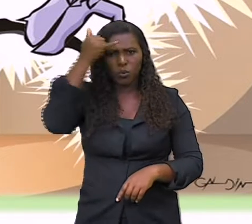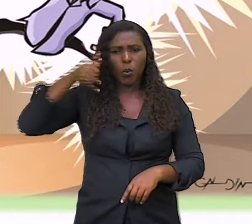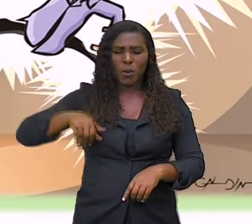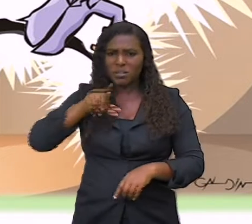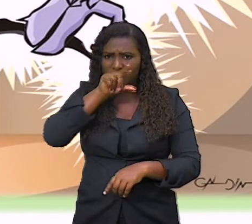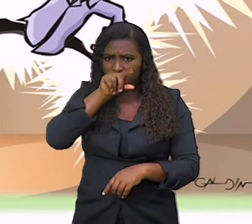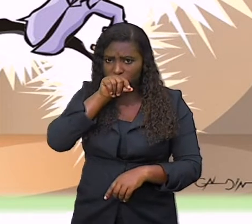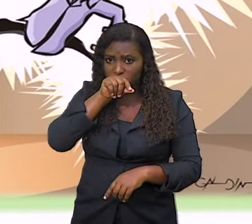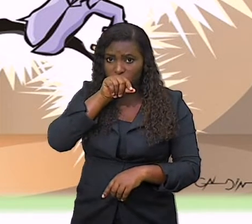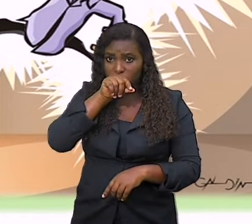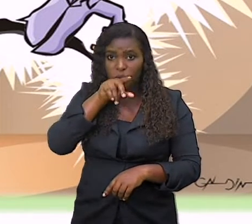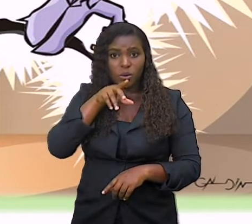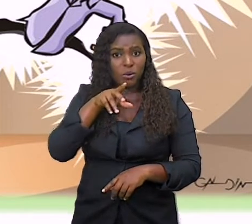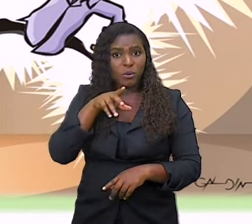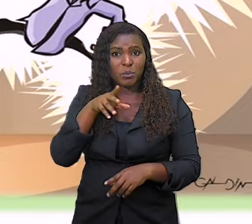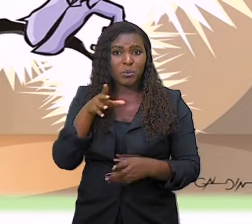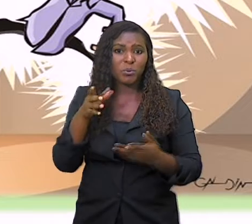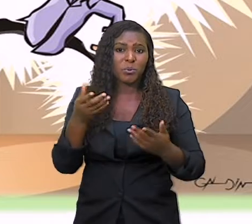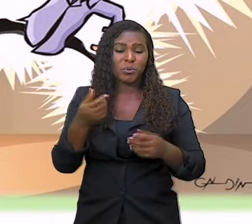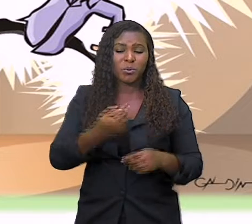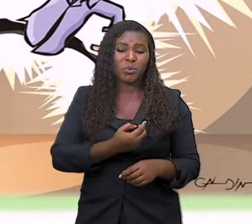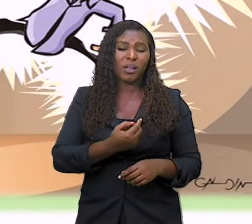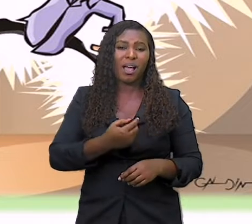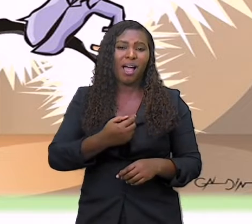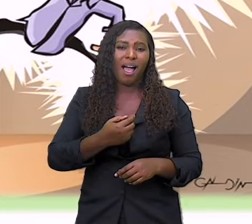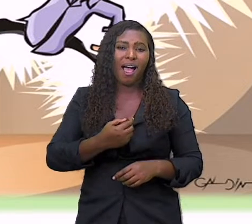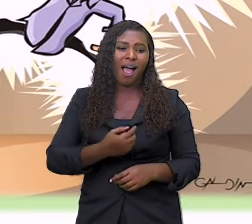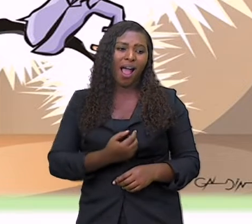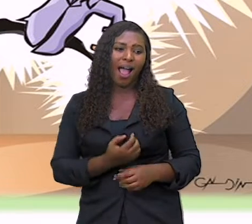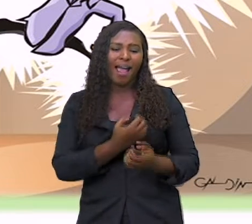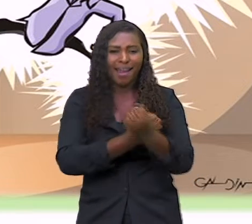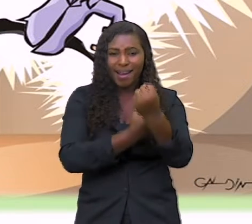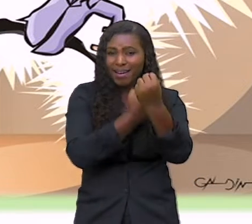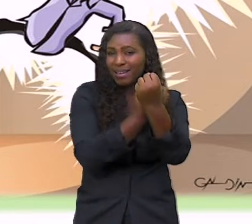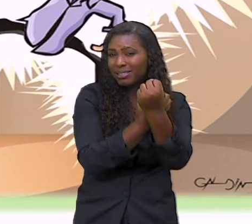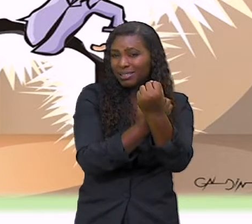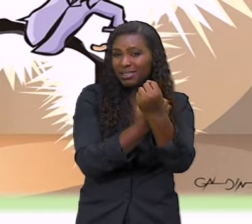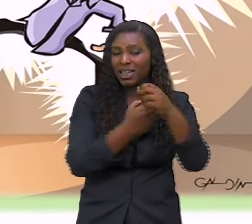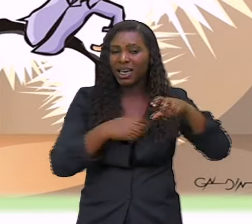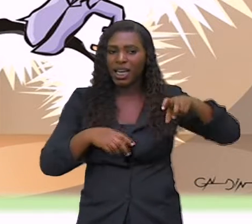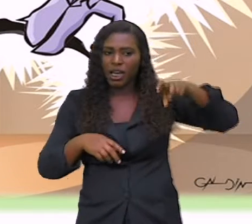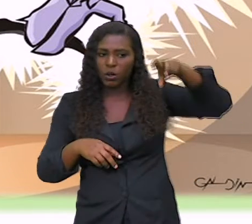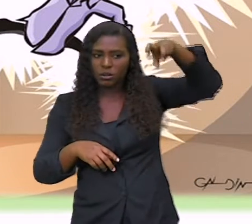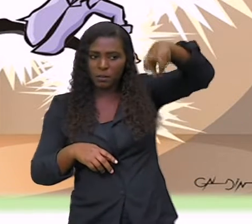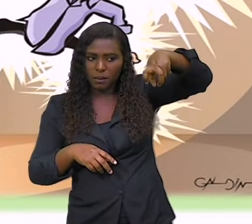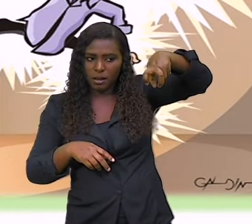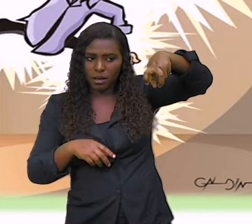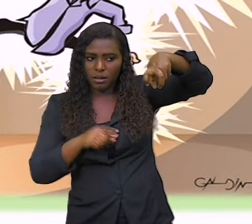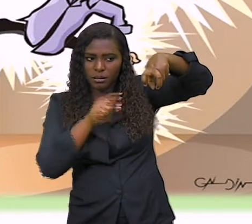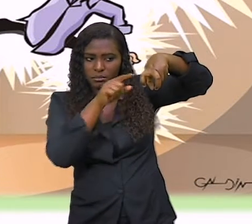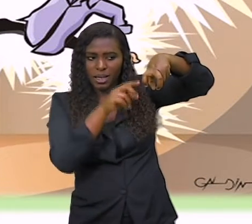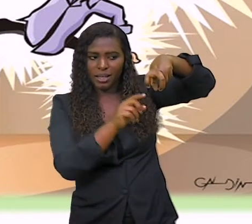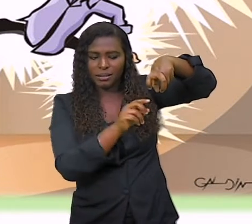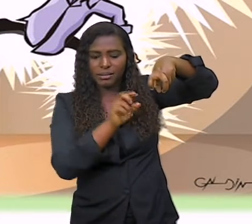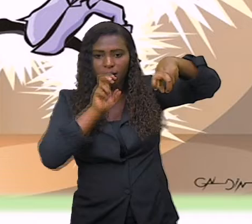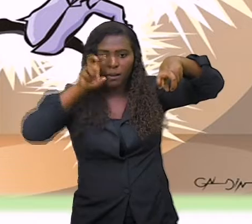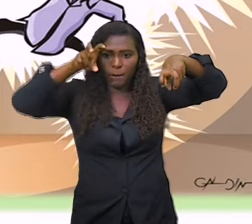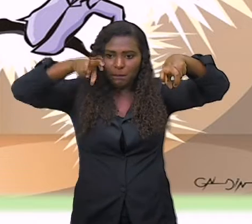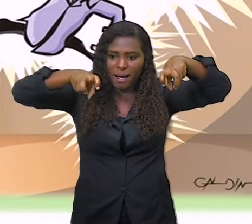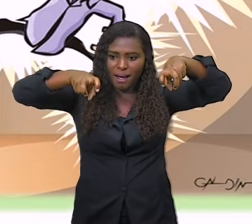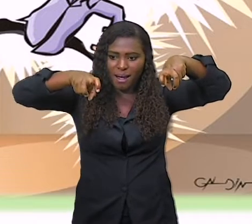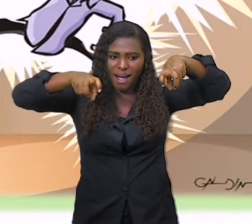pássaro, ele encosta no fio e em outro, a corrente vai passar pelo corpinho dele e